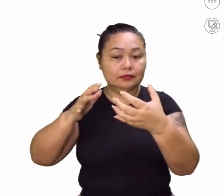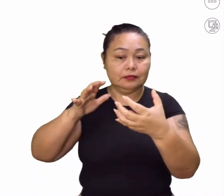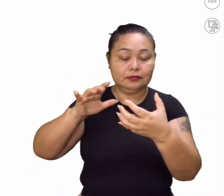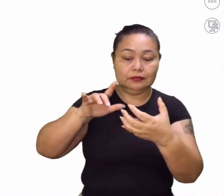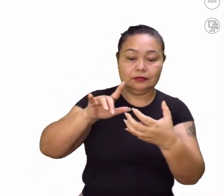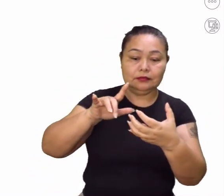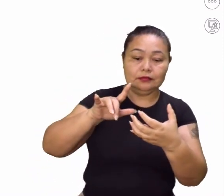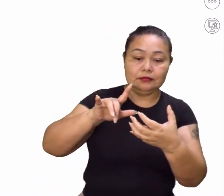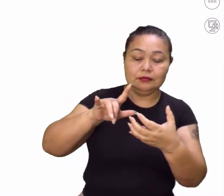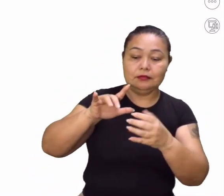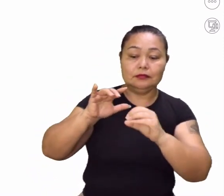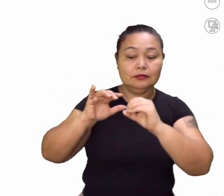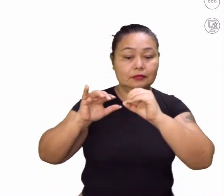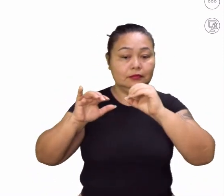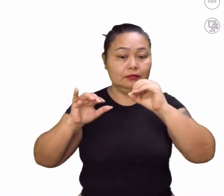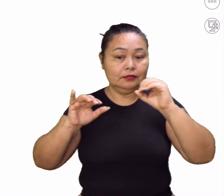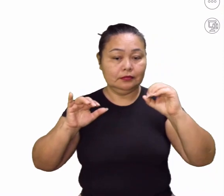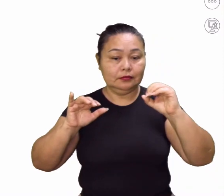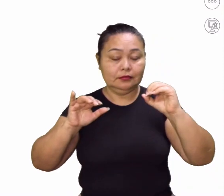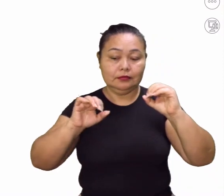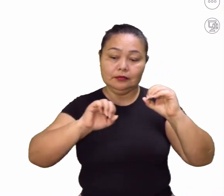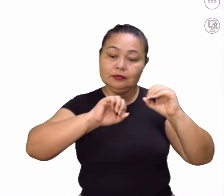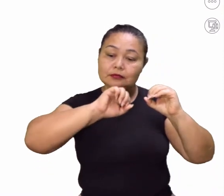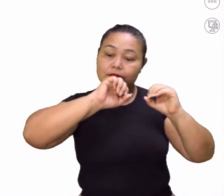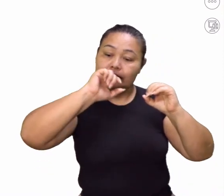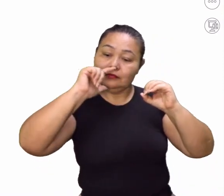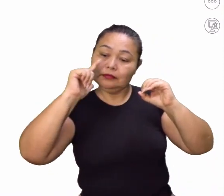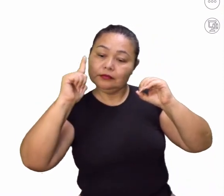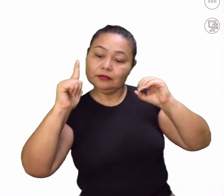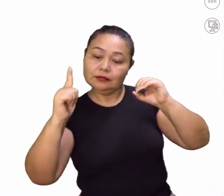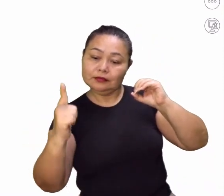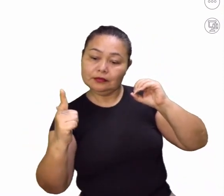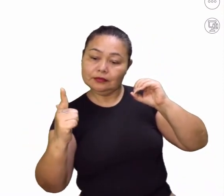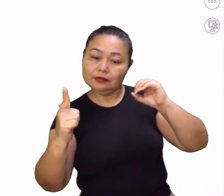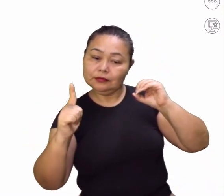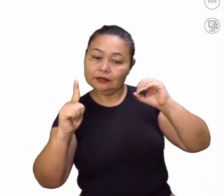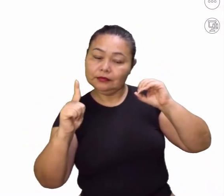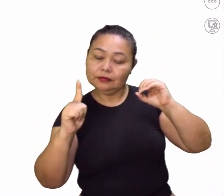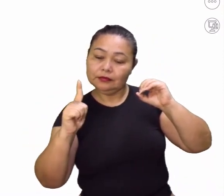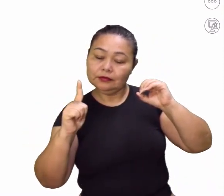do oeste para